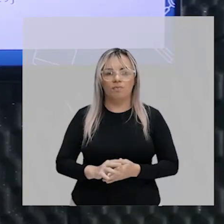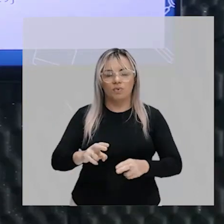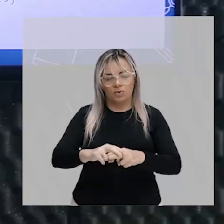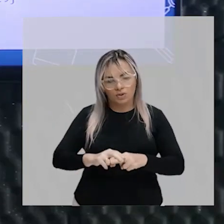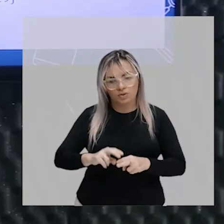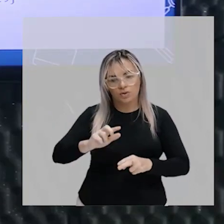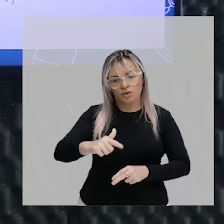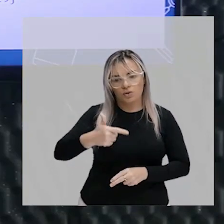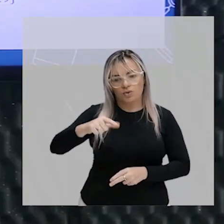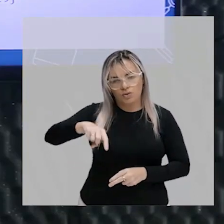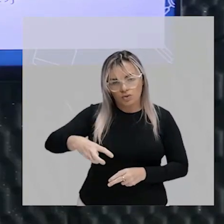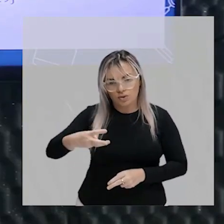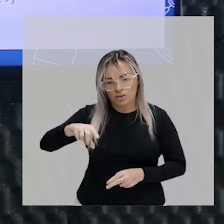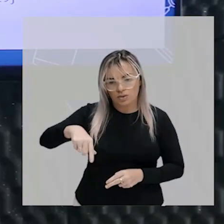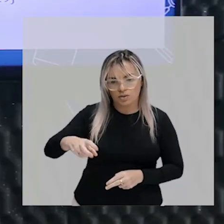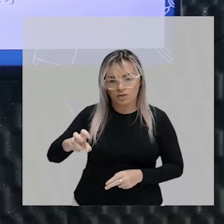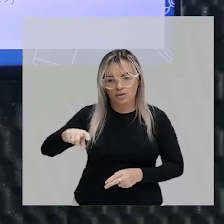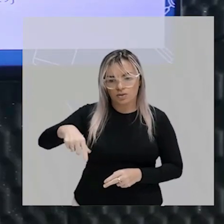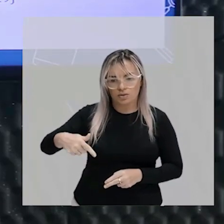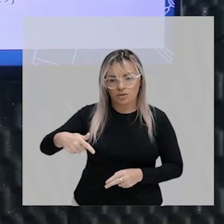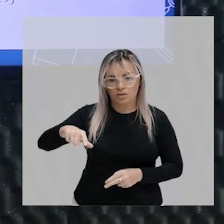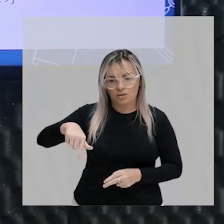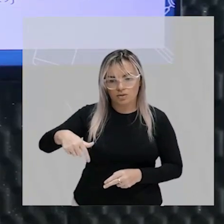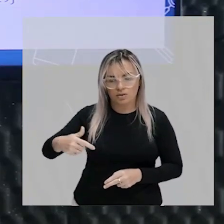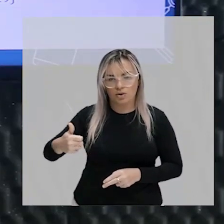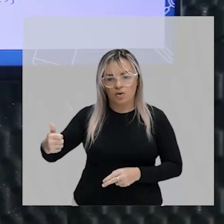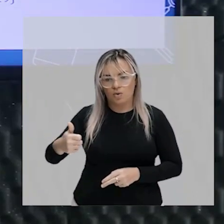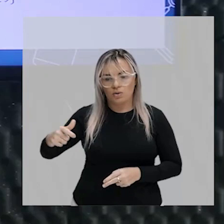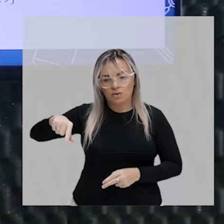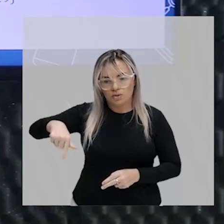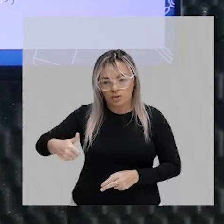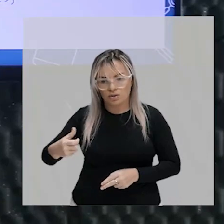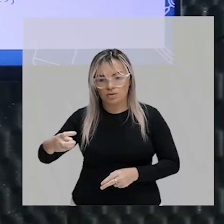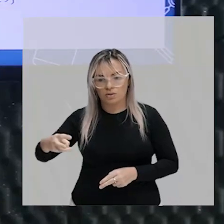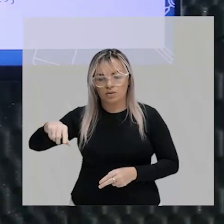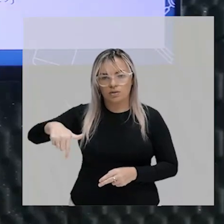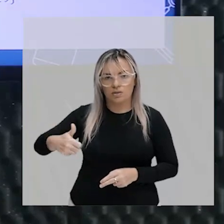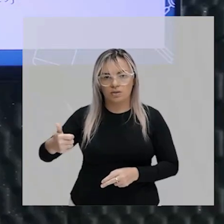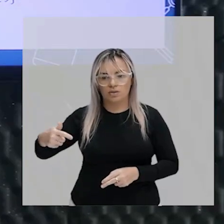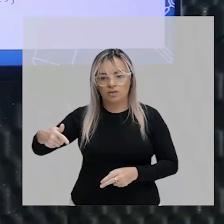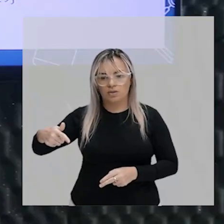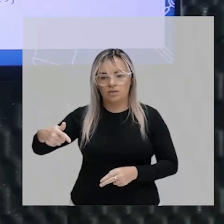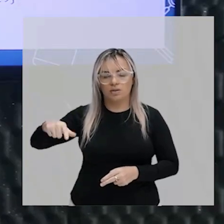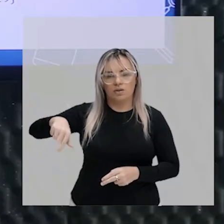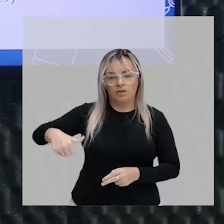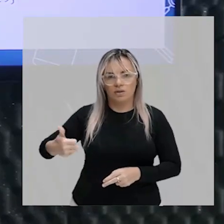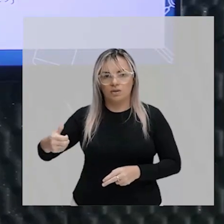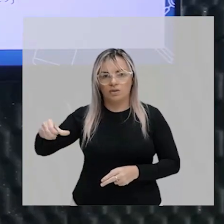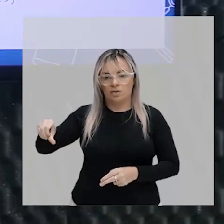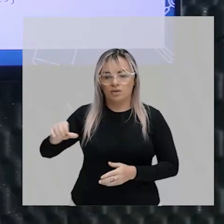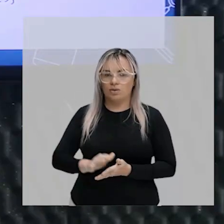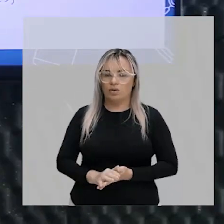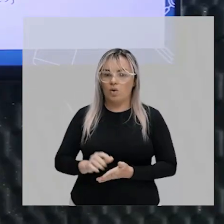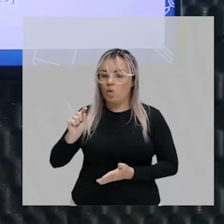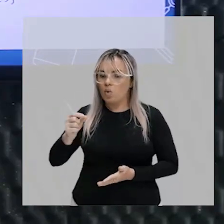5 7 11 13 17 19 belezinha aquele 9 ó tô com dedo